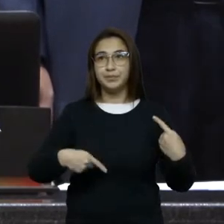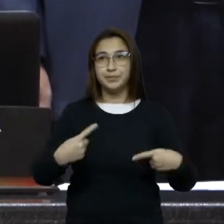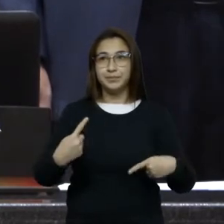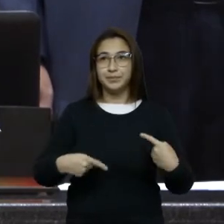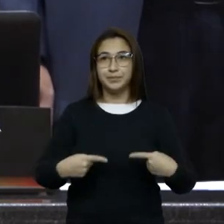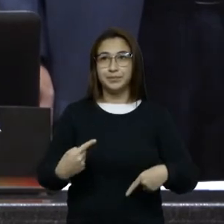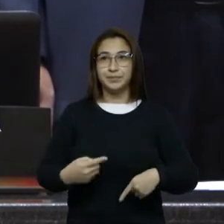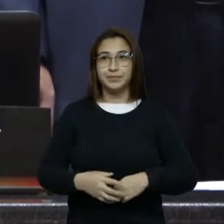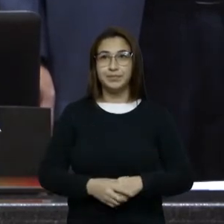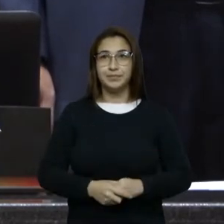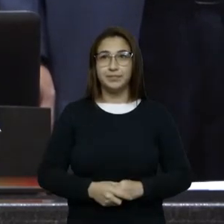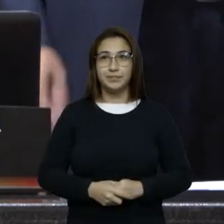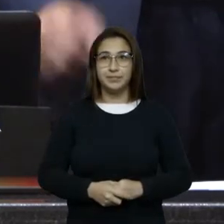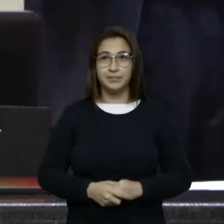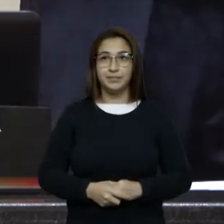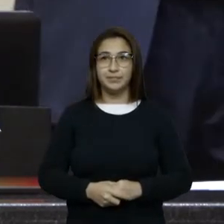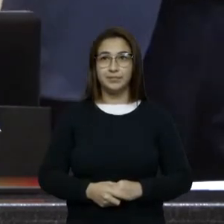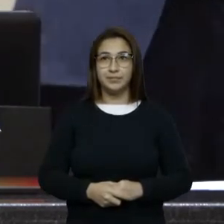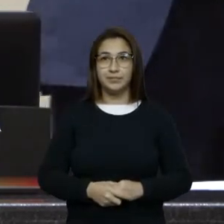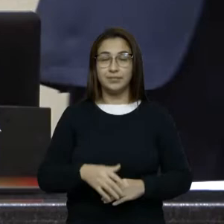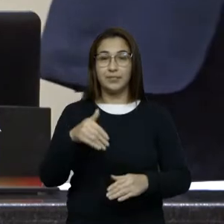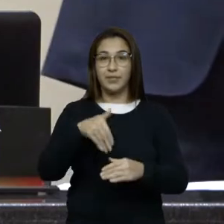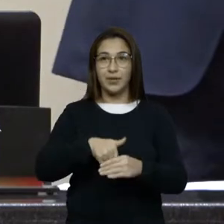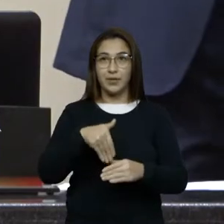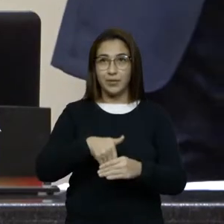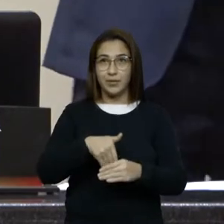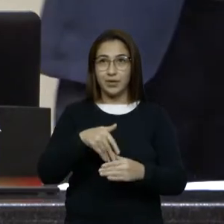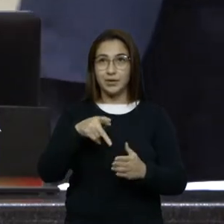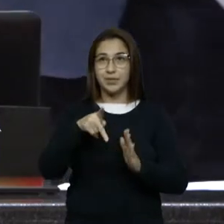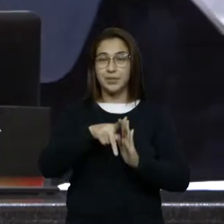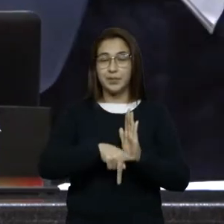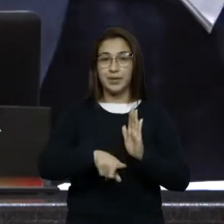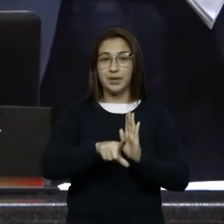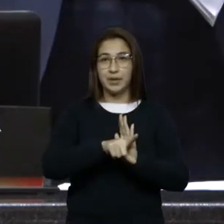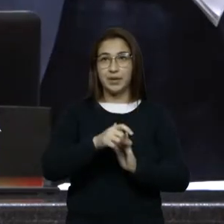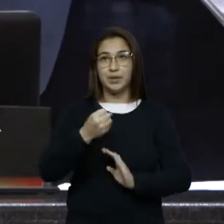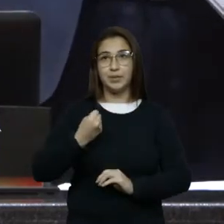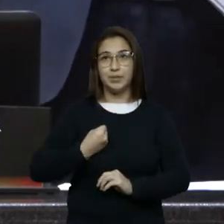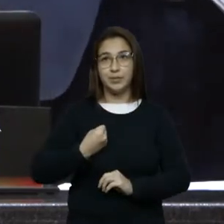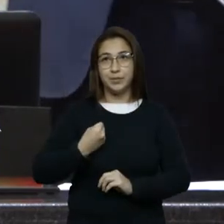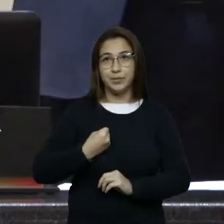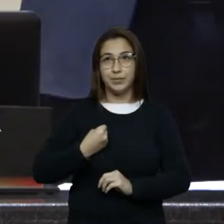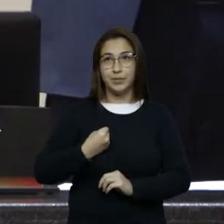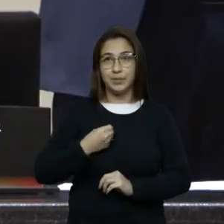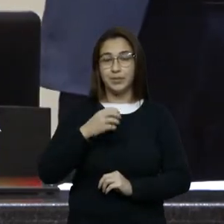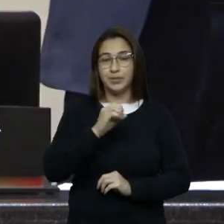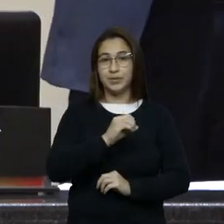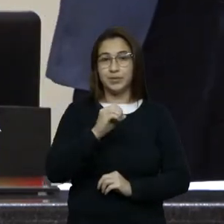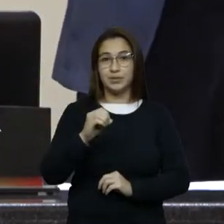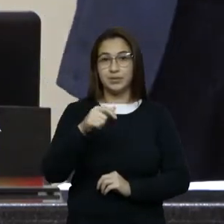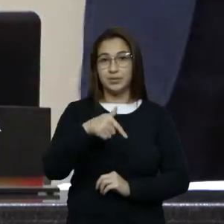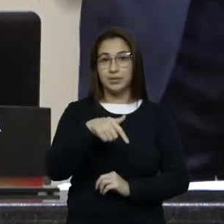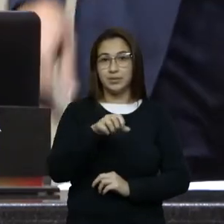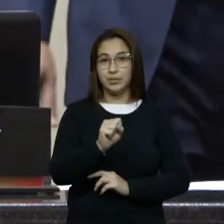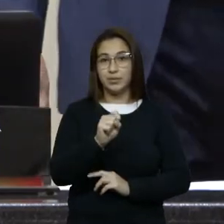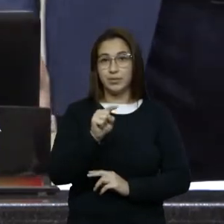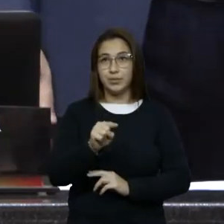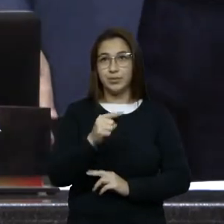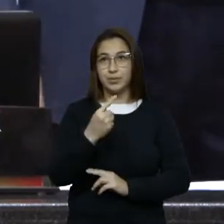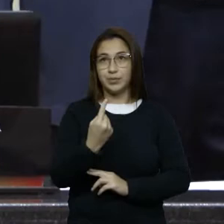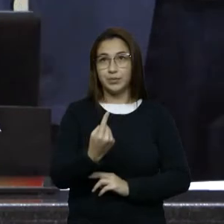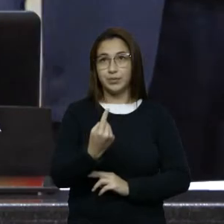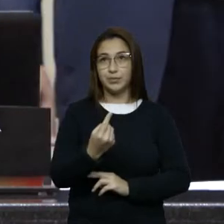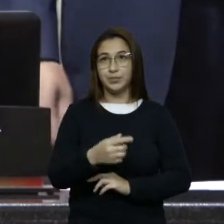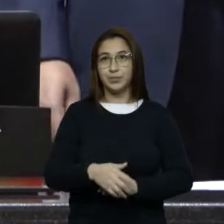e está aberto então a votação do pl nº zero zero sete oito pontos deputados que